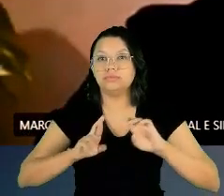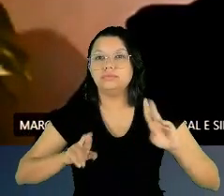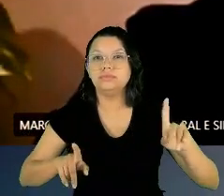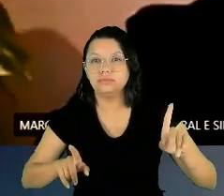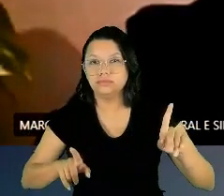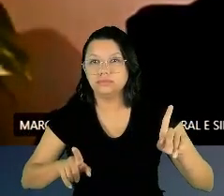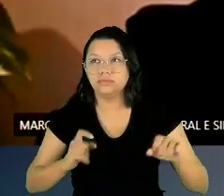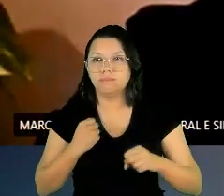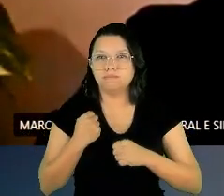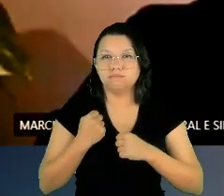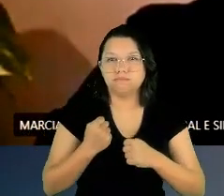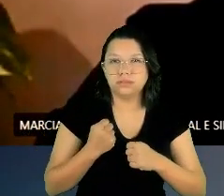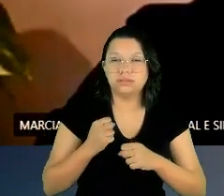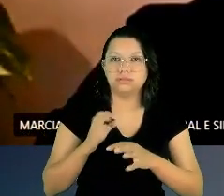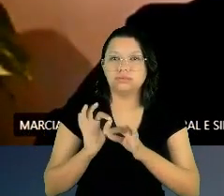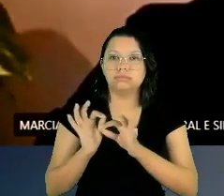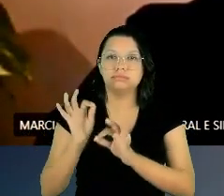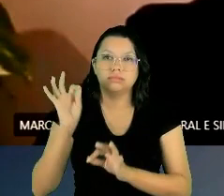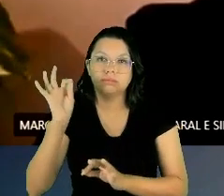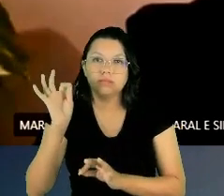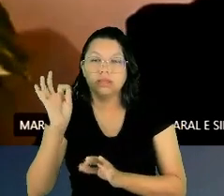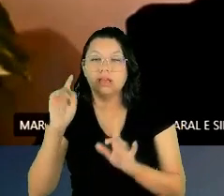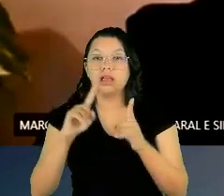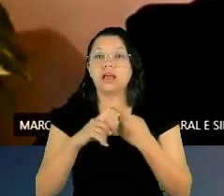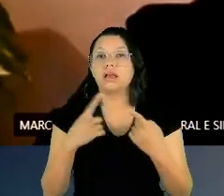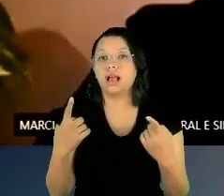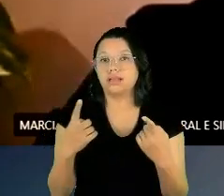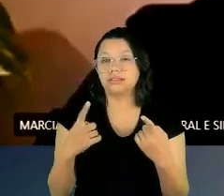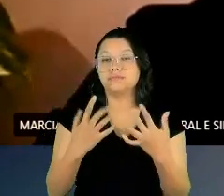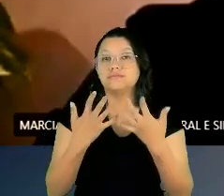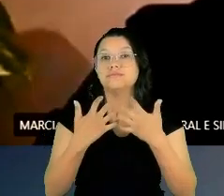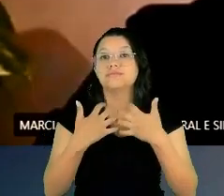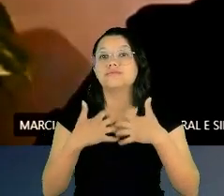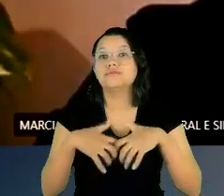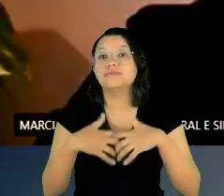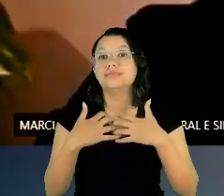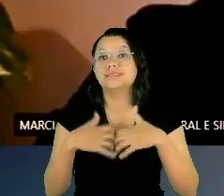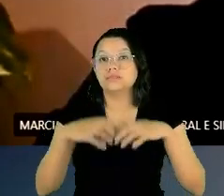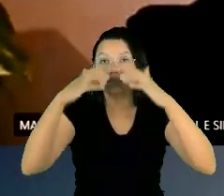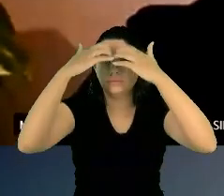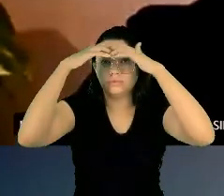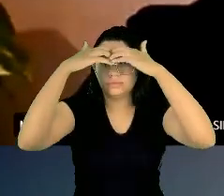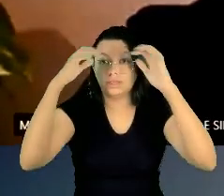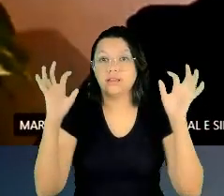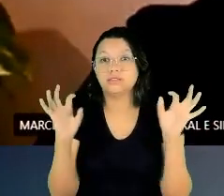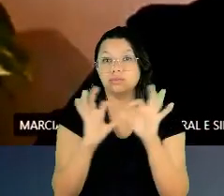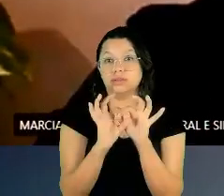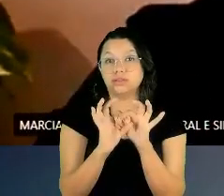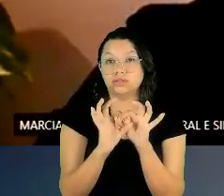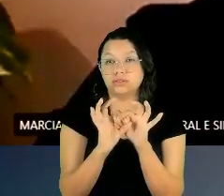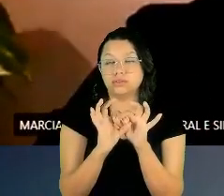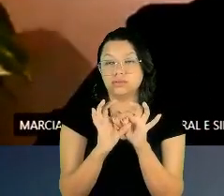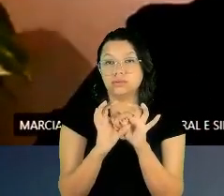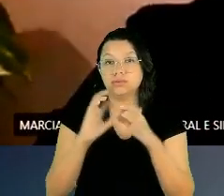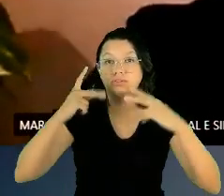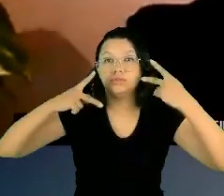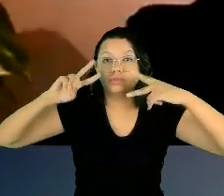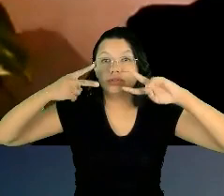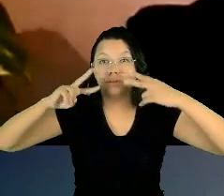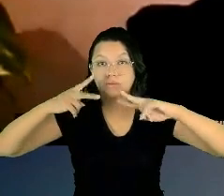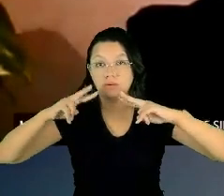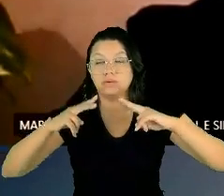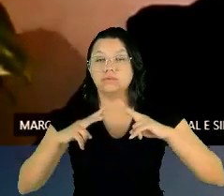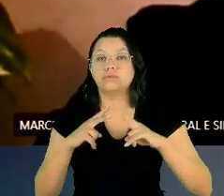tem de diferença é mais de peso e tamanho, mas a função do cérebro, né, as